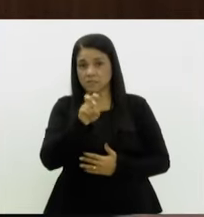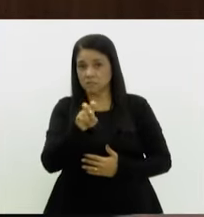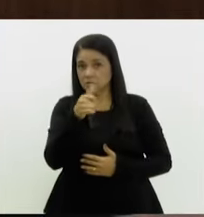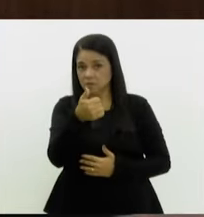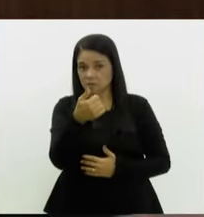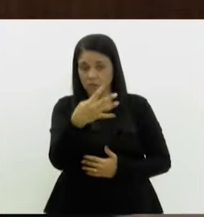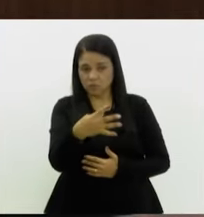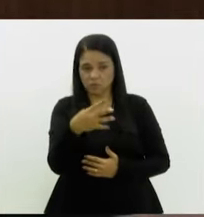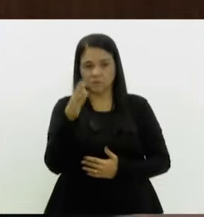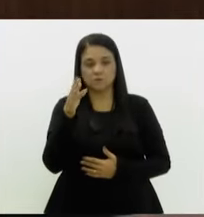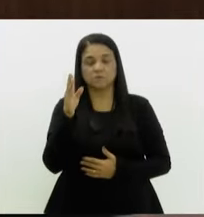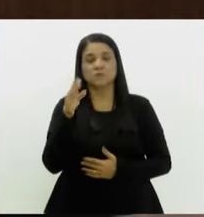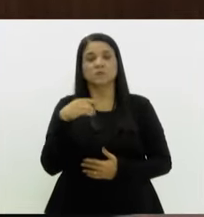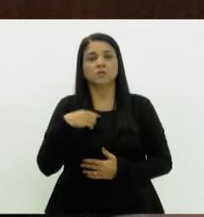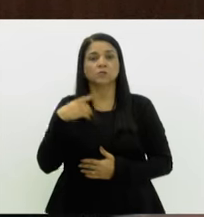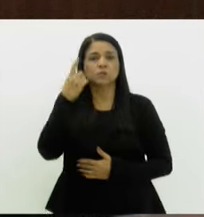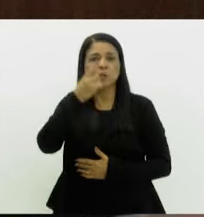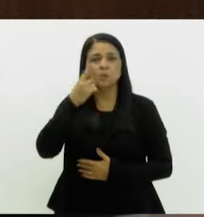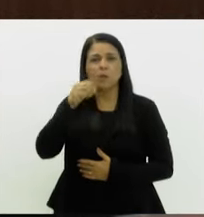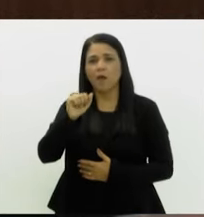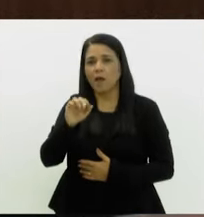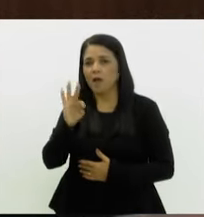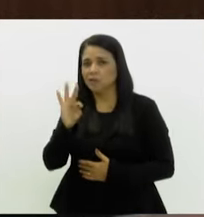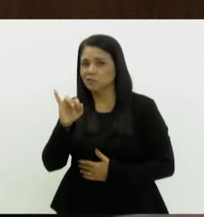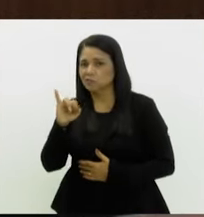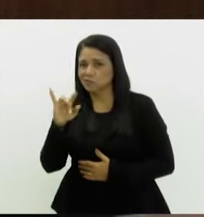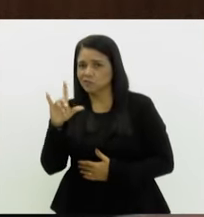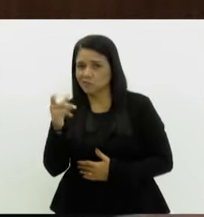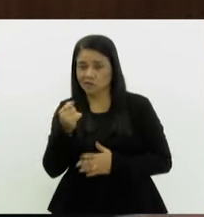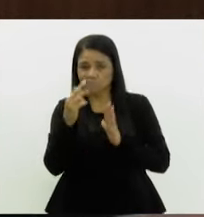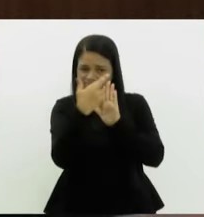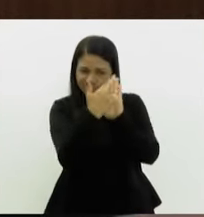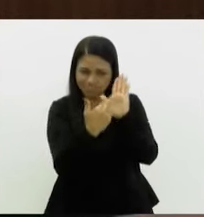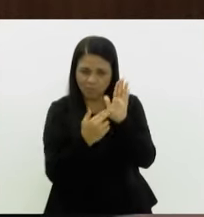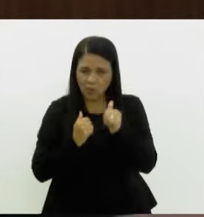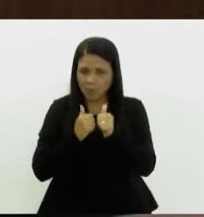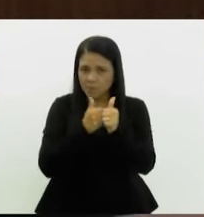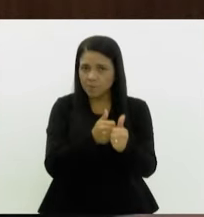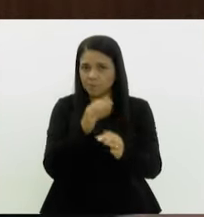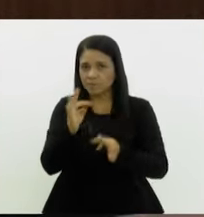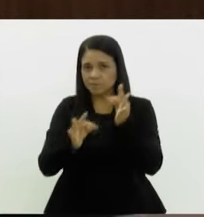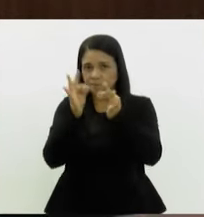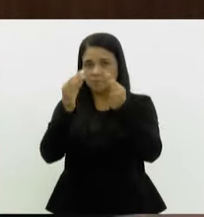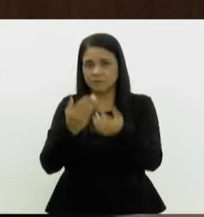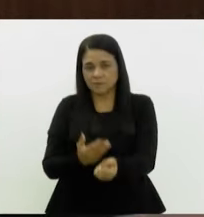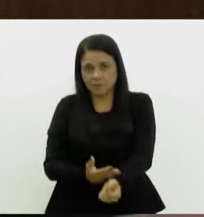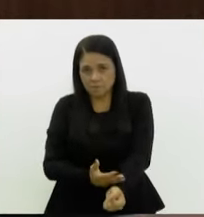do deputado Átila Nunes. Pretende regulamentar o acompanhamento e tratamento da